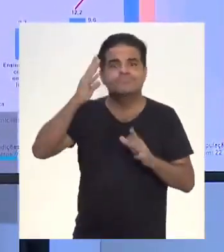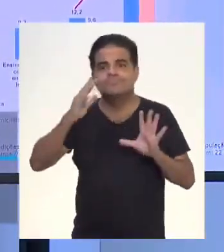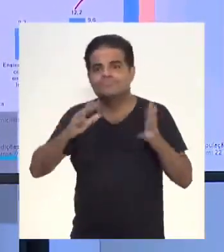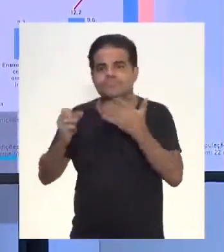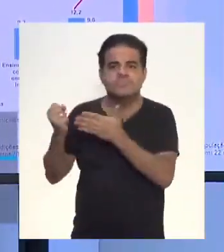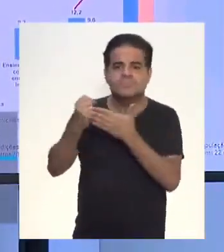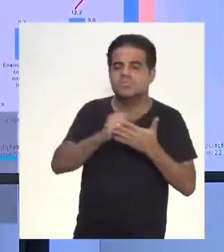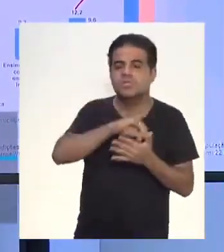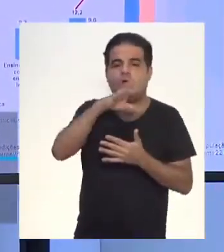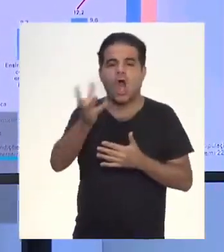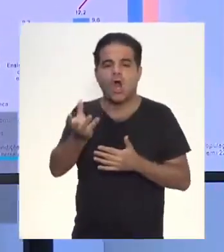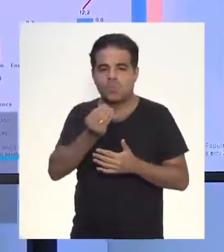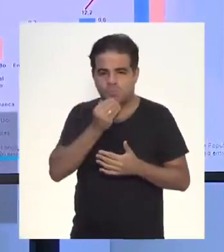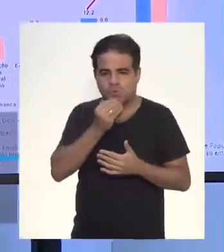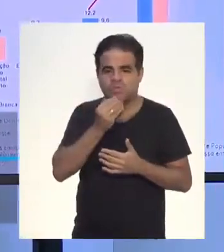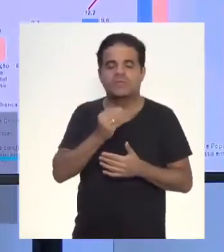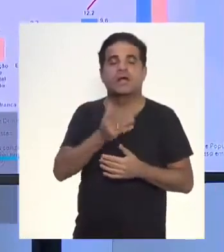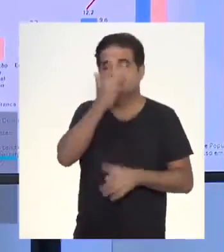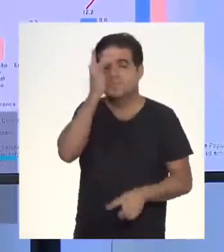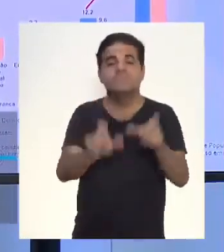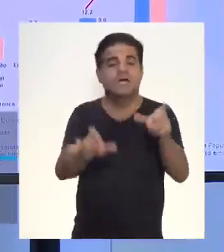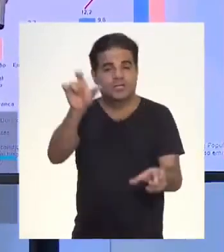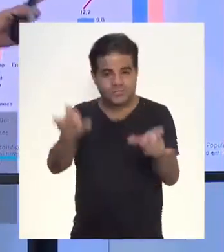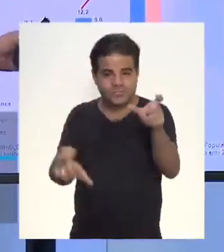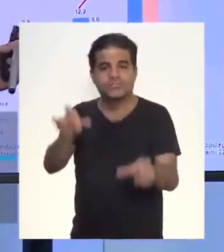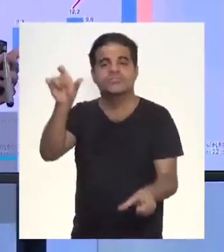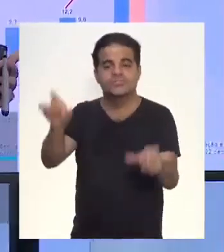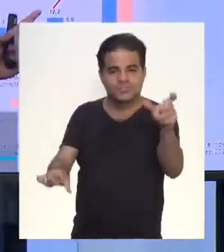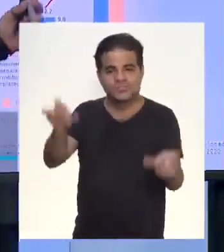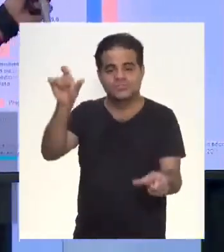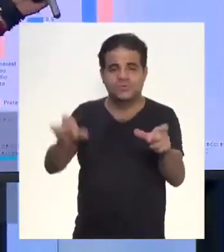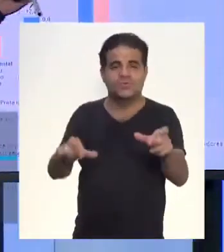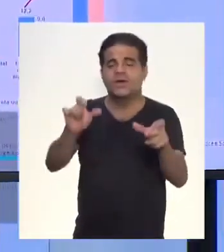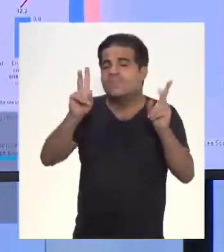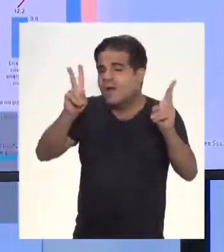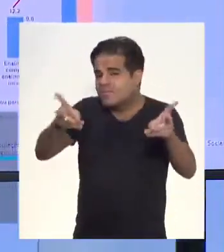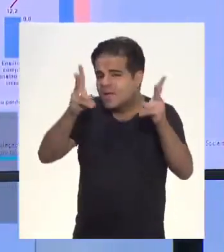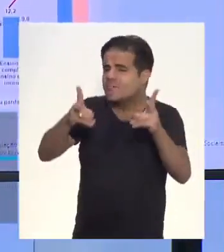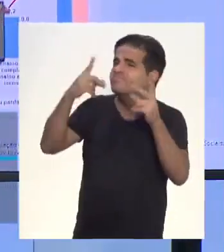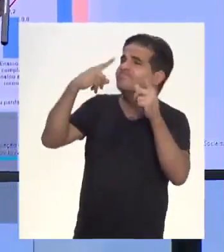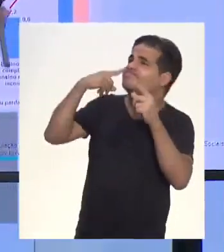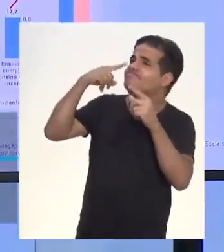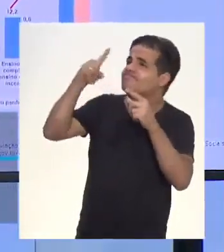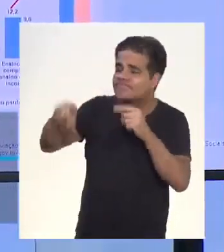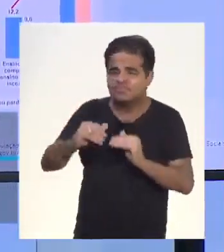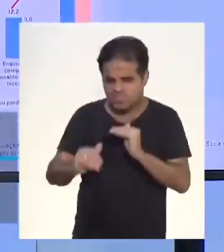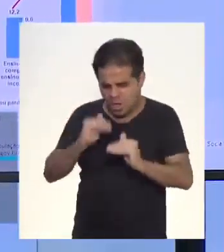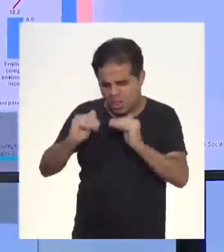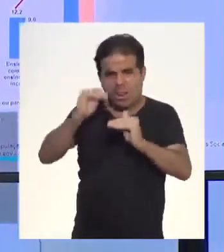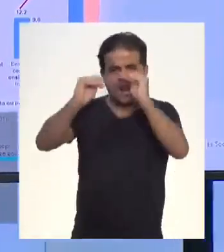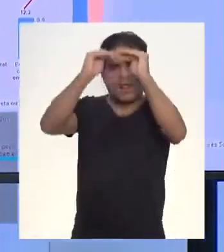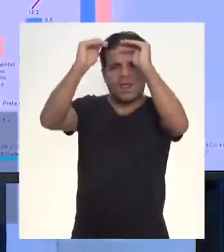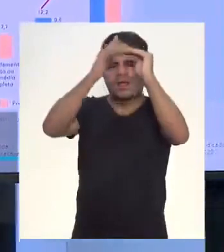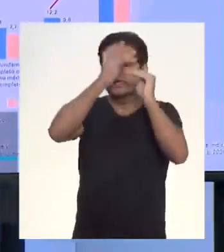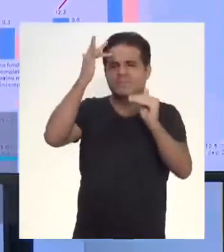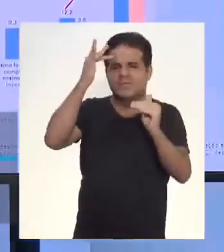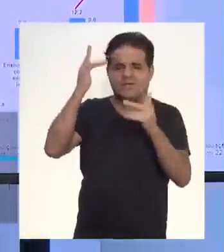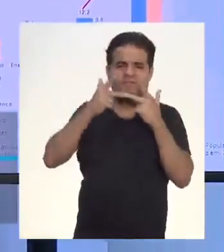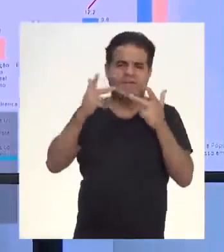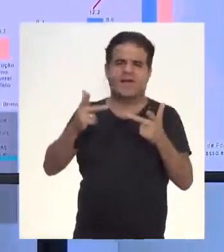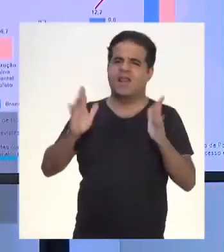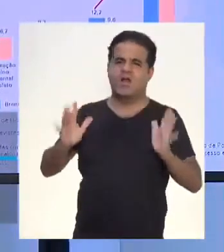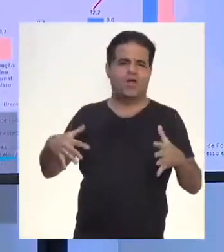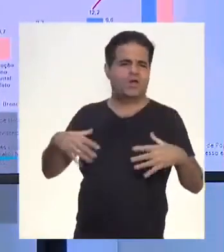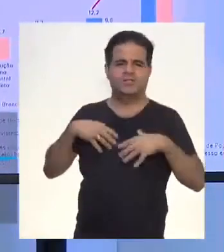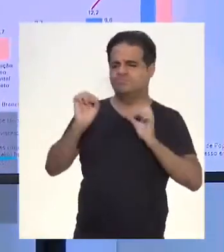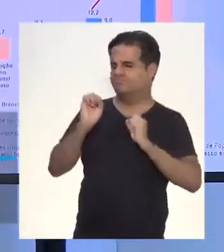trazendo novas oportunidades para pessoas. Mas, mesmo que a gente veja aqui, né, esse crescimento, e por mais que as pessoas falem, hoje